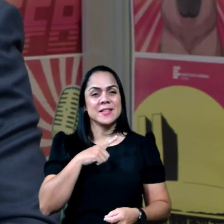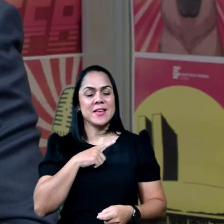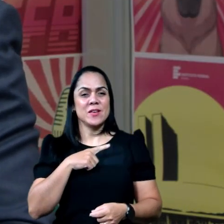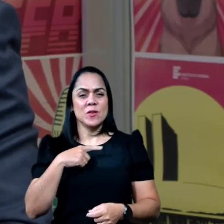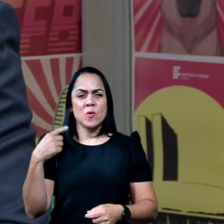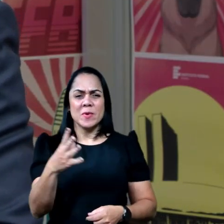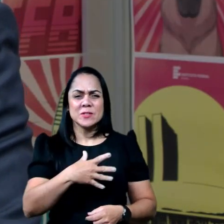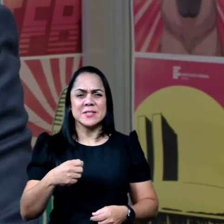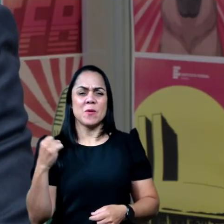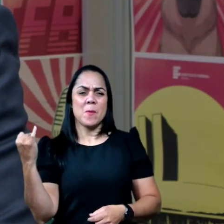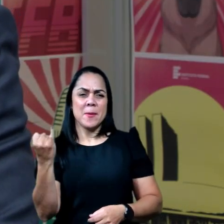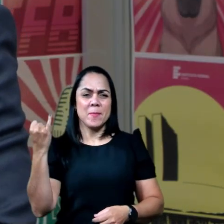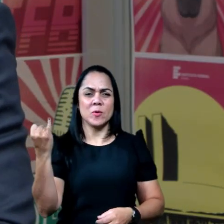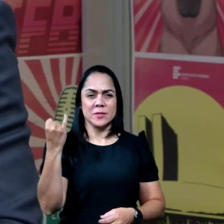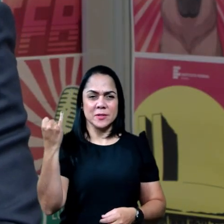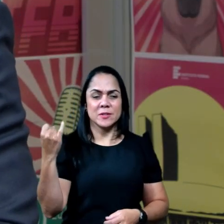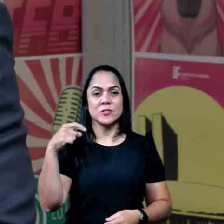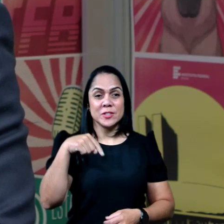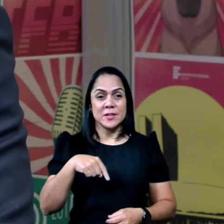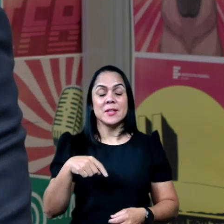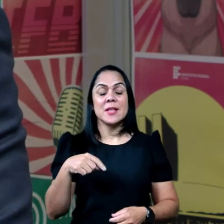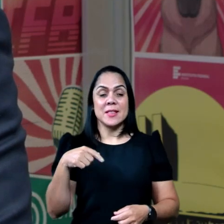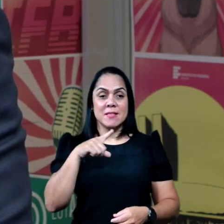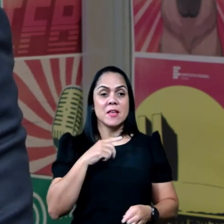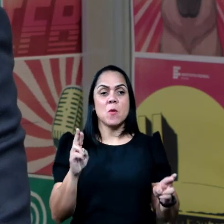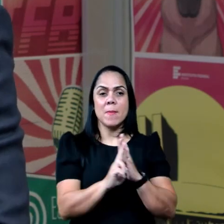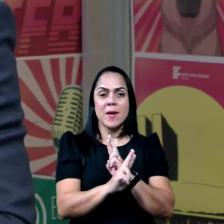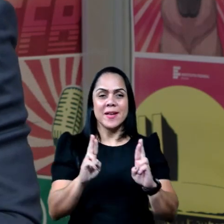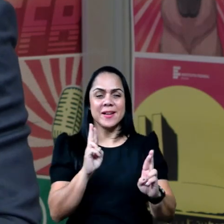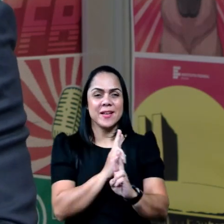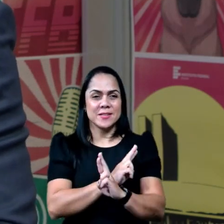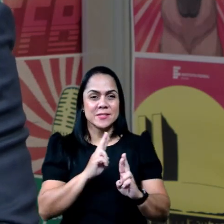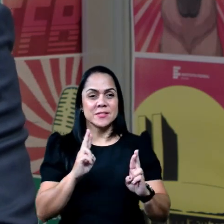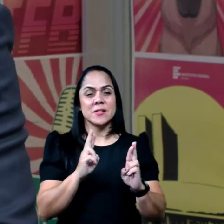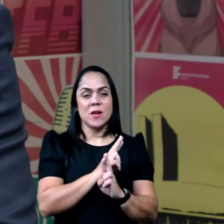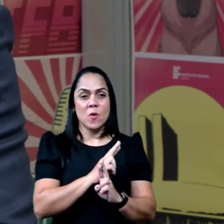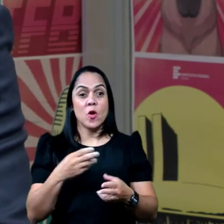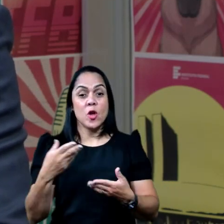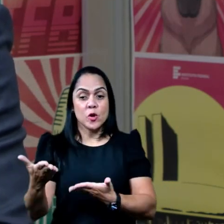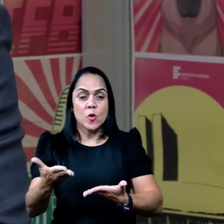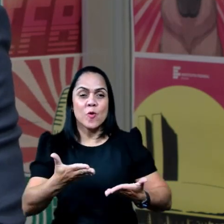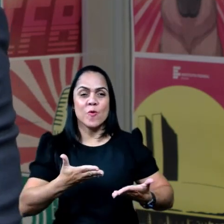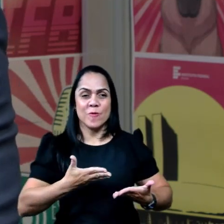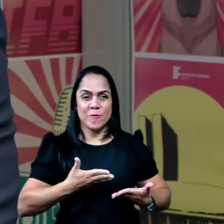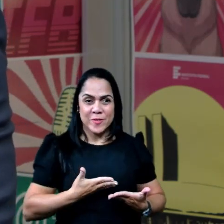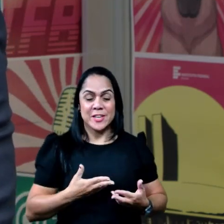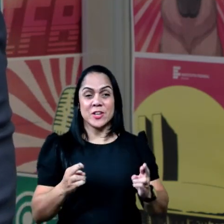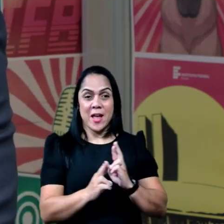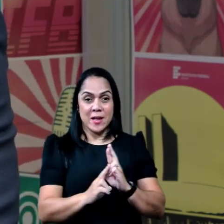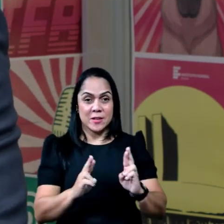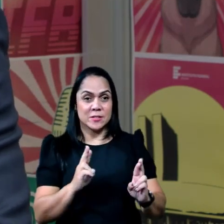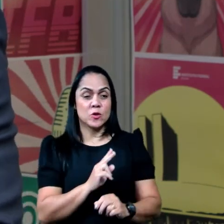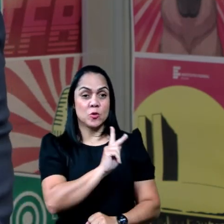nexo de causalidade. Existe uma relação direta entre o convite que foi feito e a relação dele com